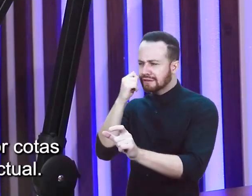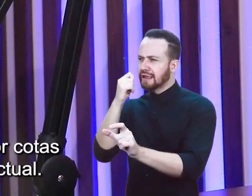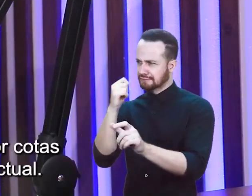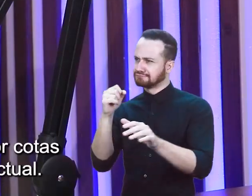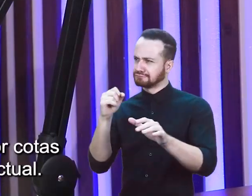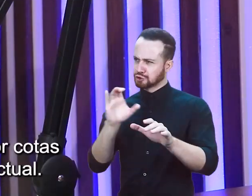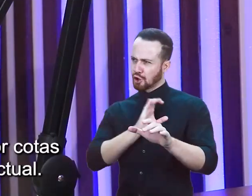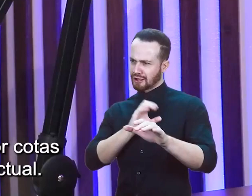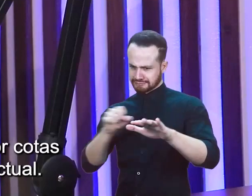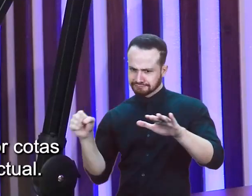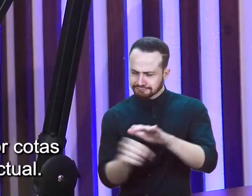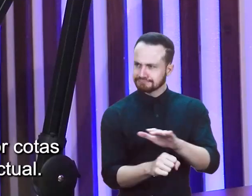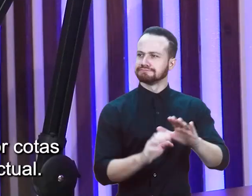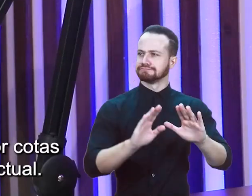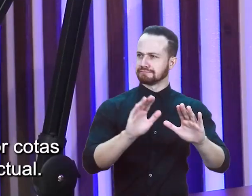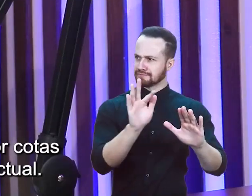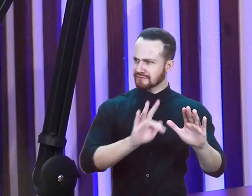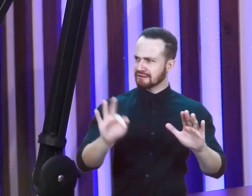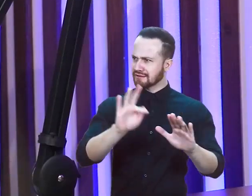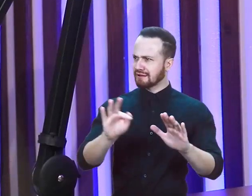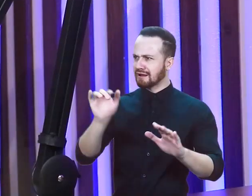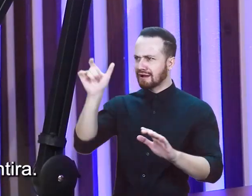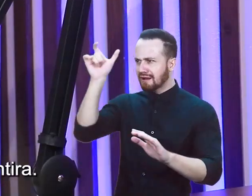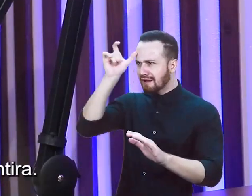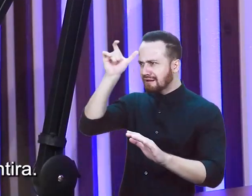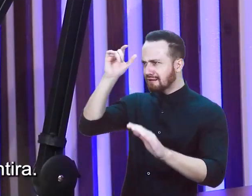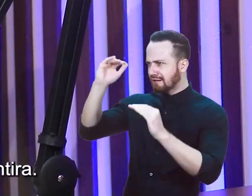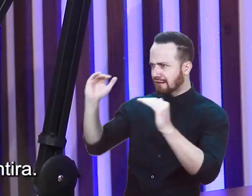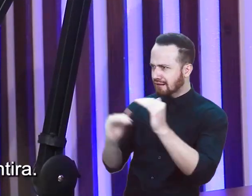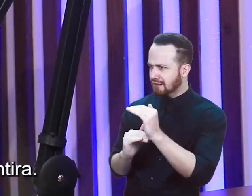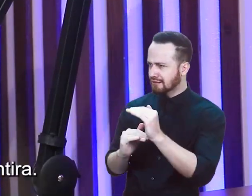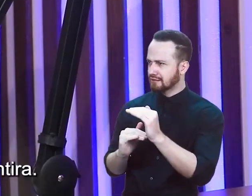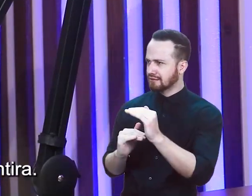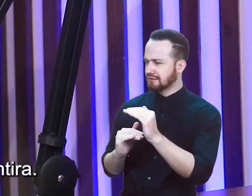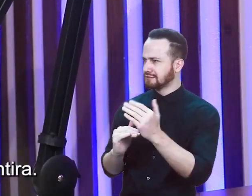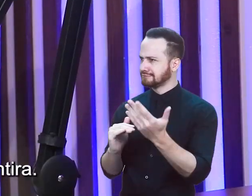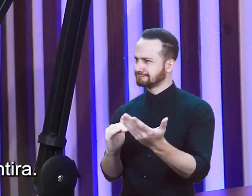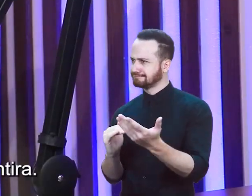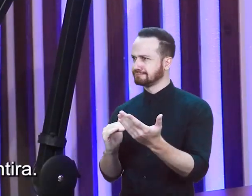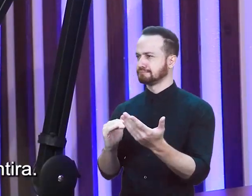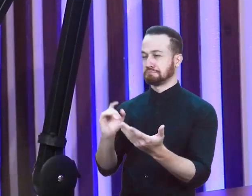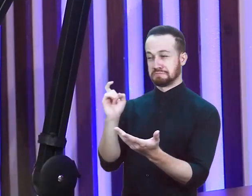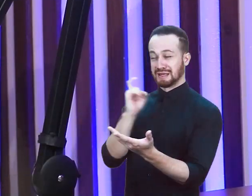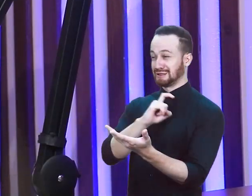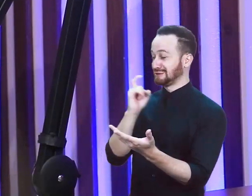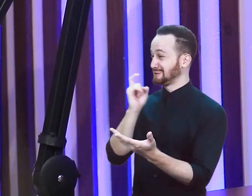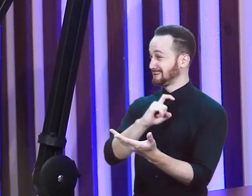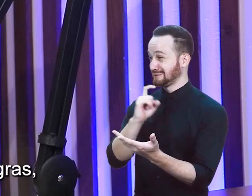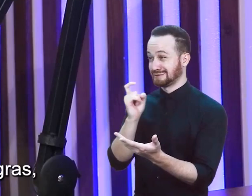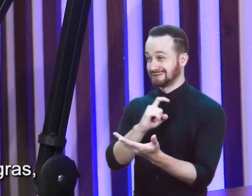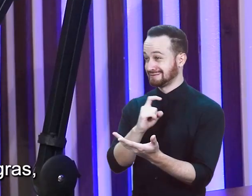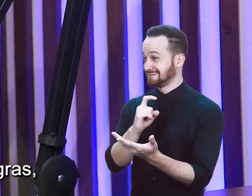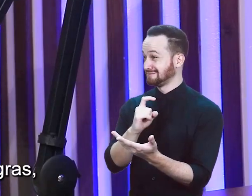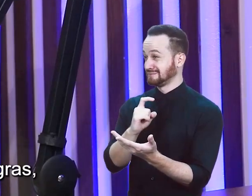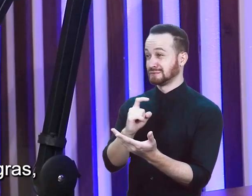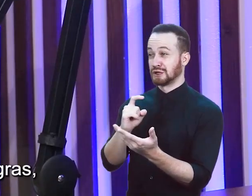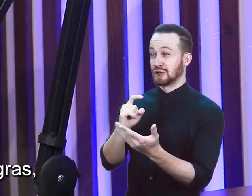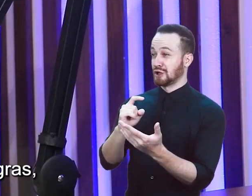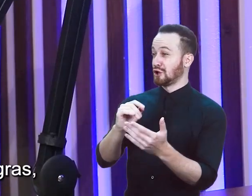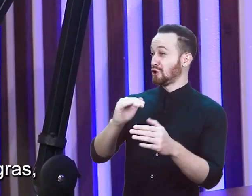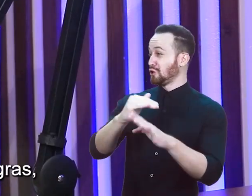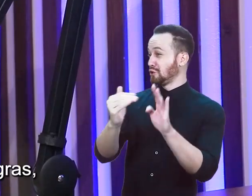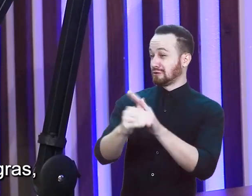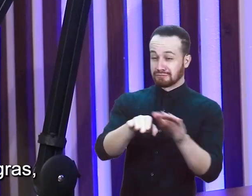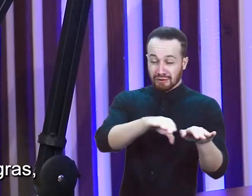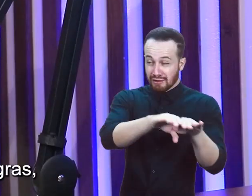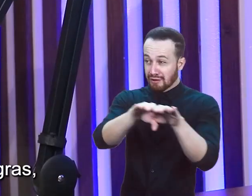cota tiveram baixo rendimento intelectual. Não tem outro termo senão mentira. Todos os